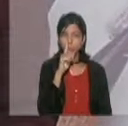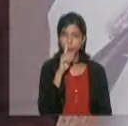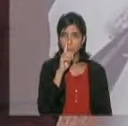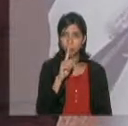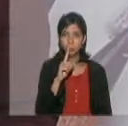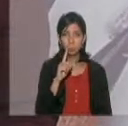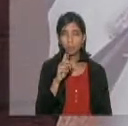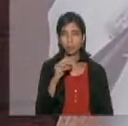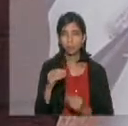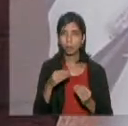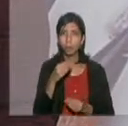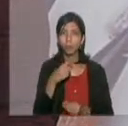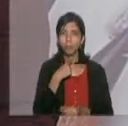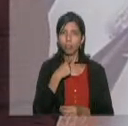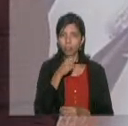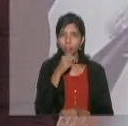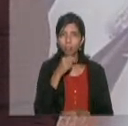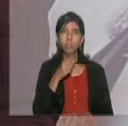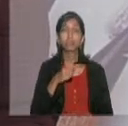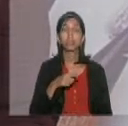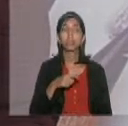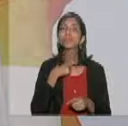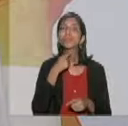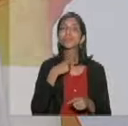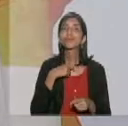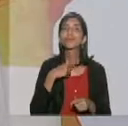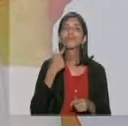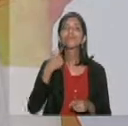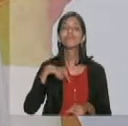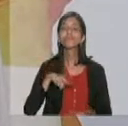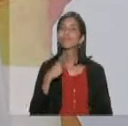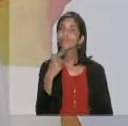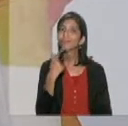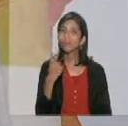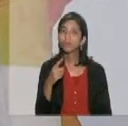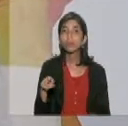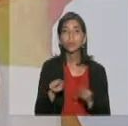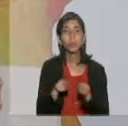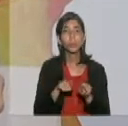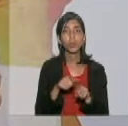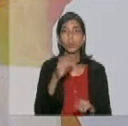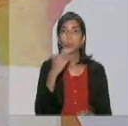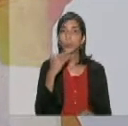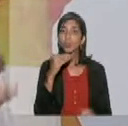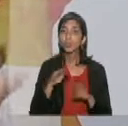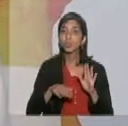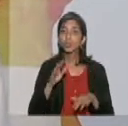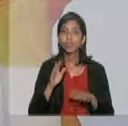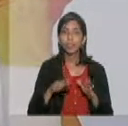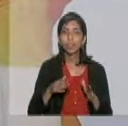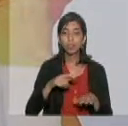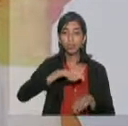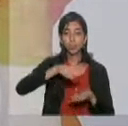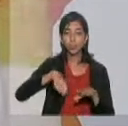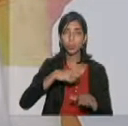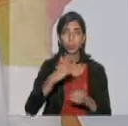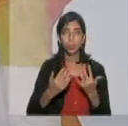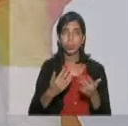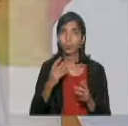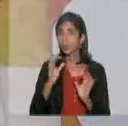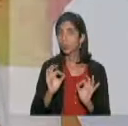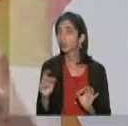então a gente adapta. Você diz também, Michele, que não deve apressar o bebê. O que você quer dizer com isso? É perigoso, né? Tem gente que apressa